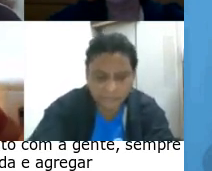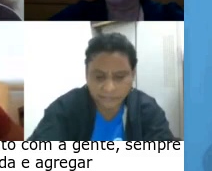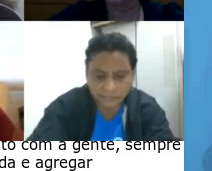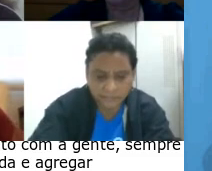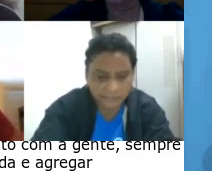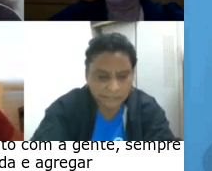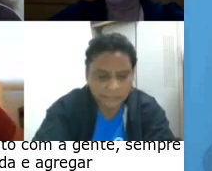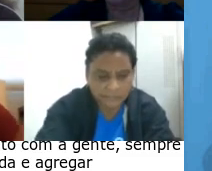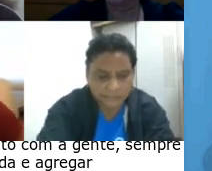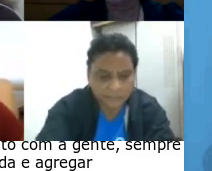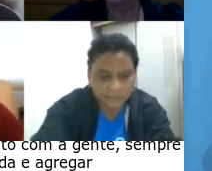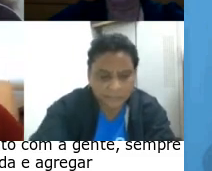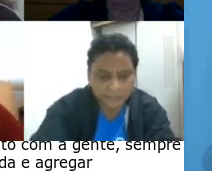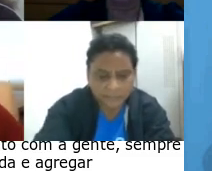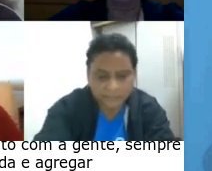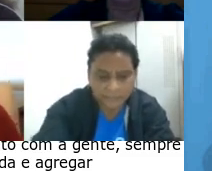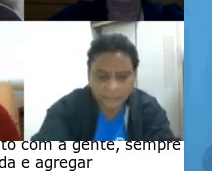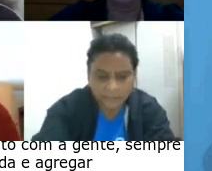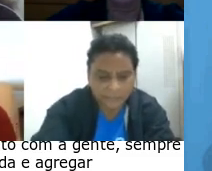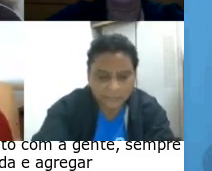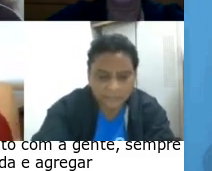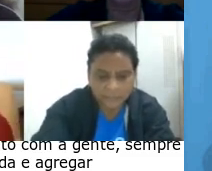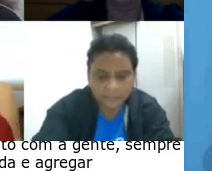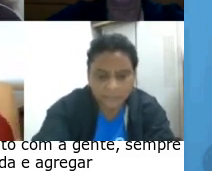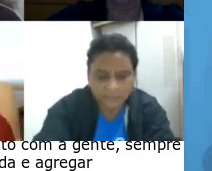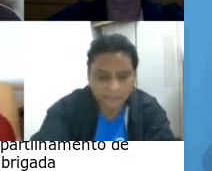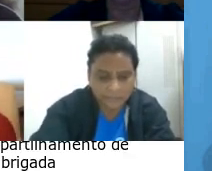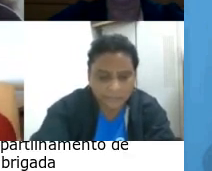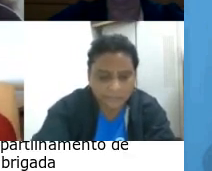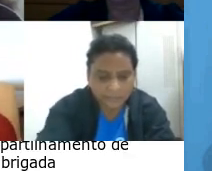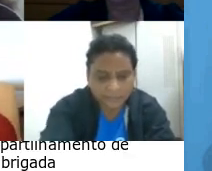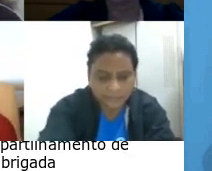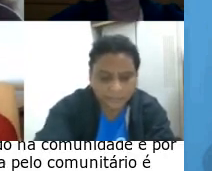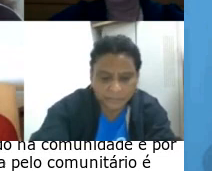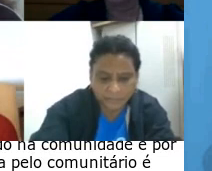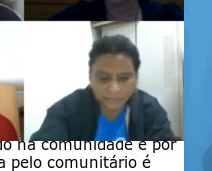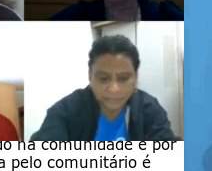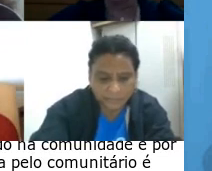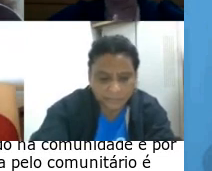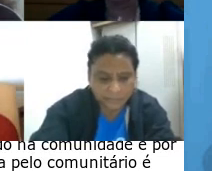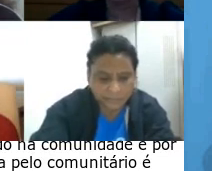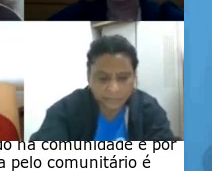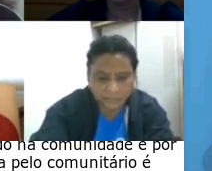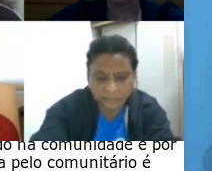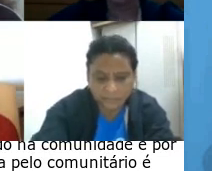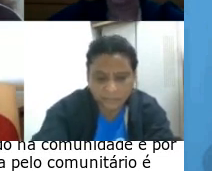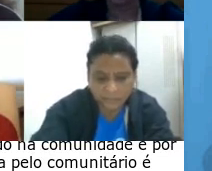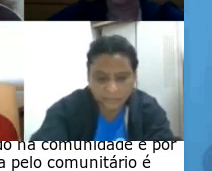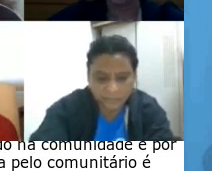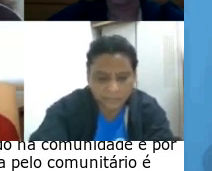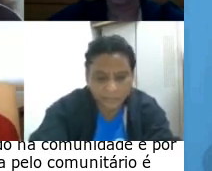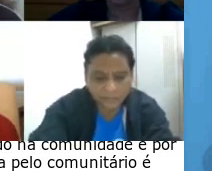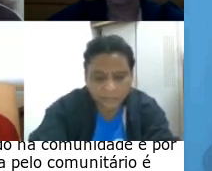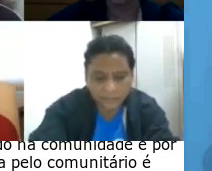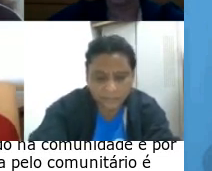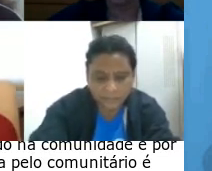ido para a minha área morar na casa de uma irmã porque não aceitou o tratamento em outro município a